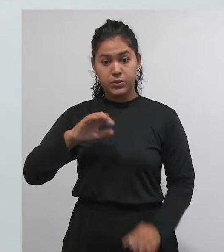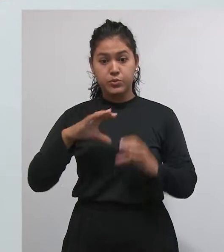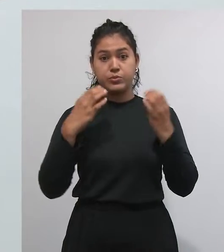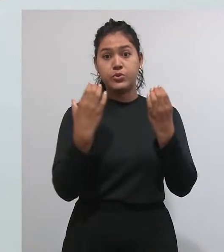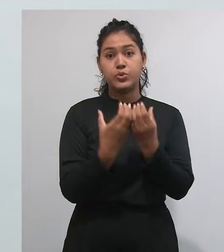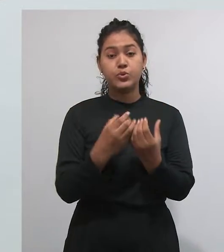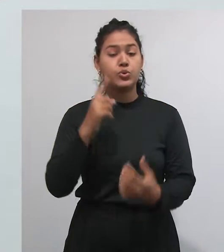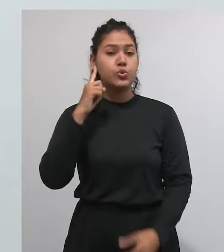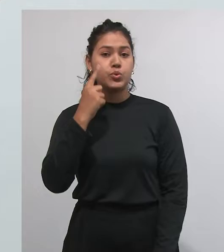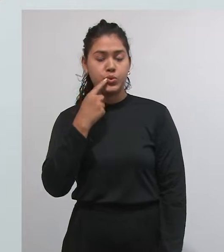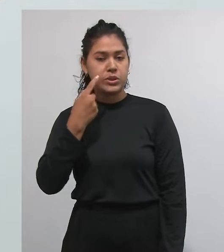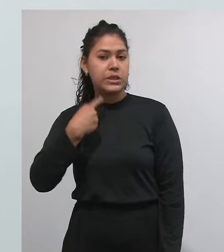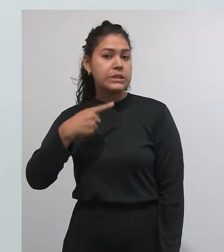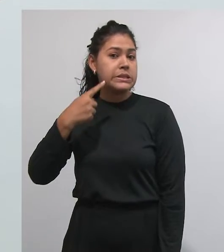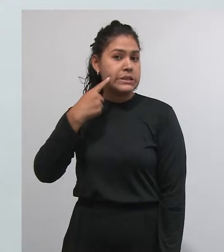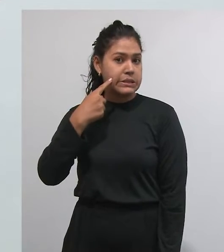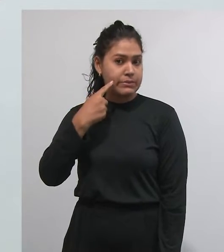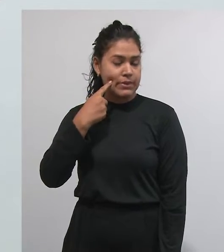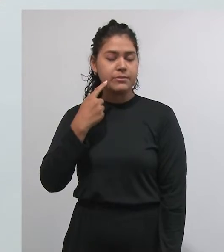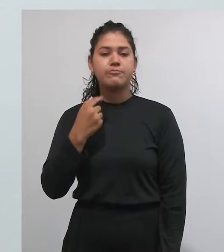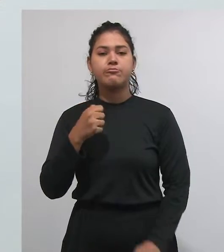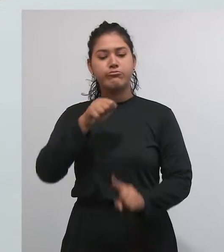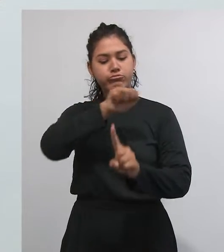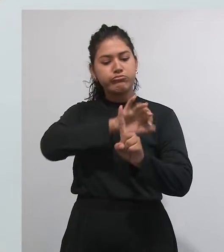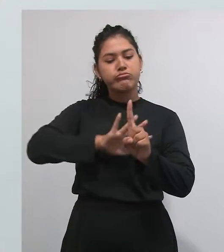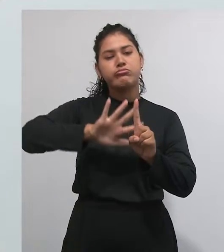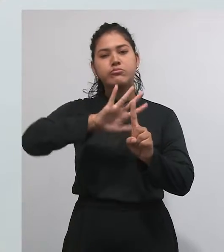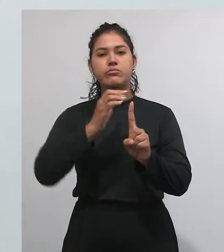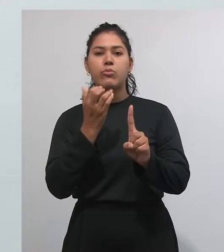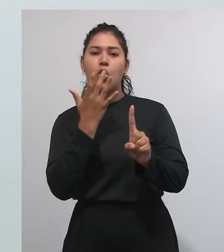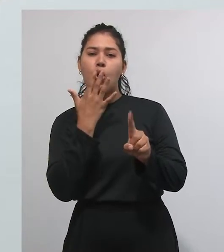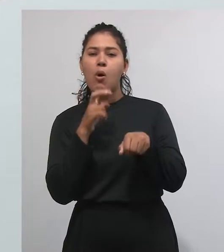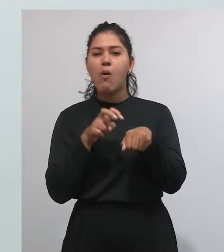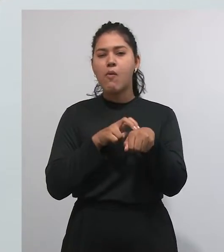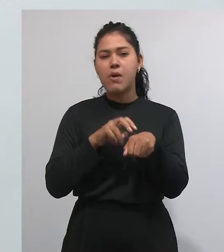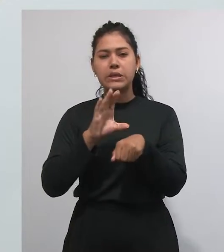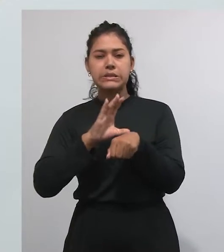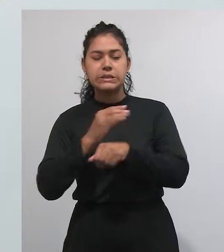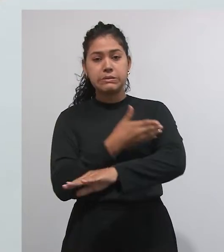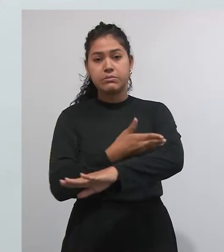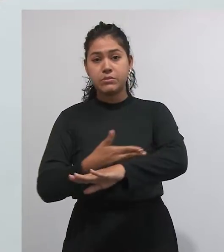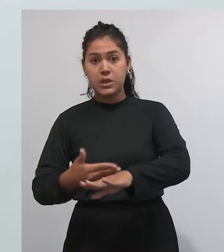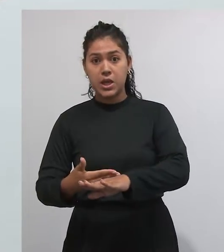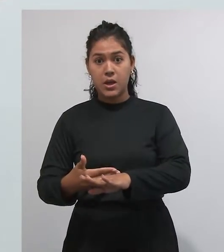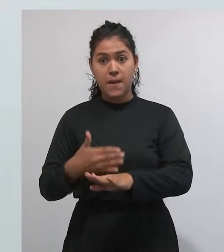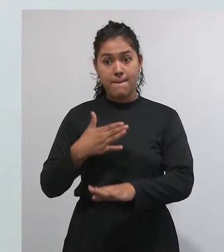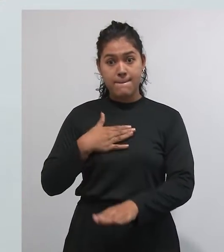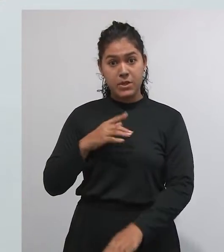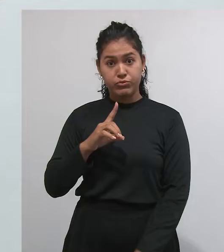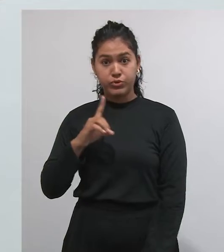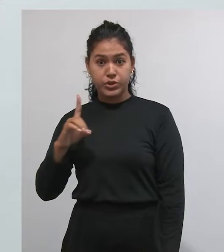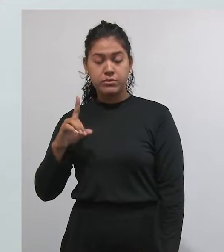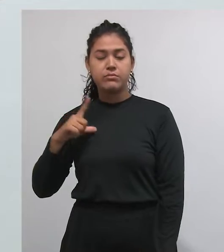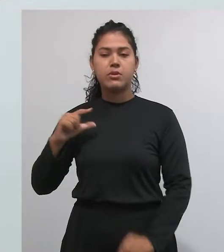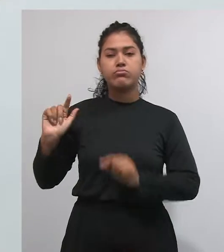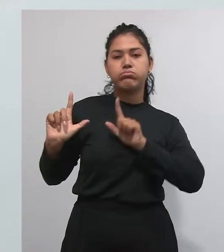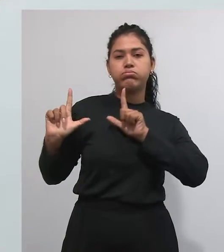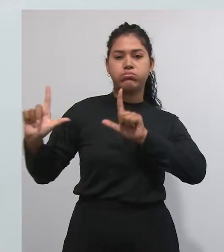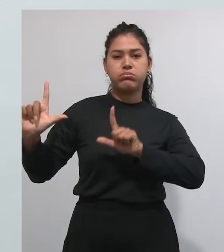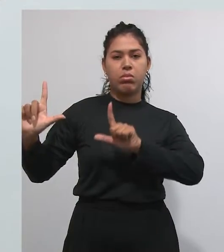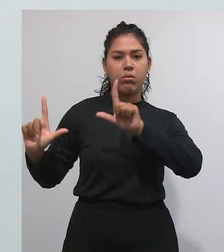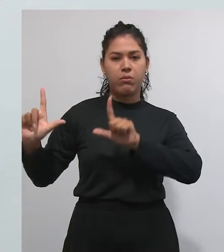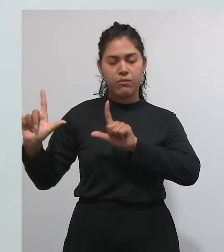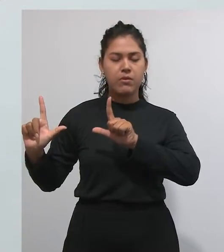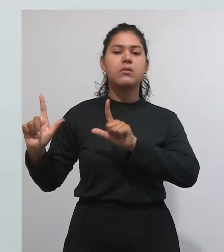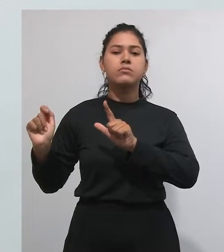é Anabela. Ao fundo está a plotagem dos estúdios em tons verde, cinza e branco e à minha direita a nossa tela